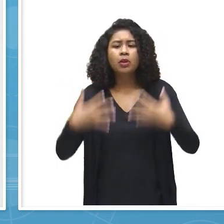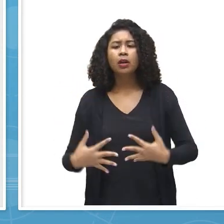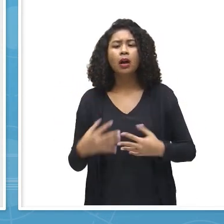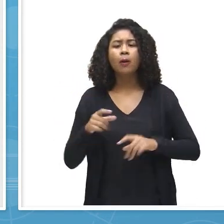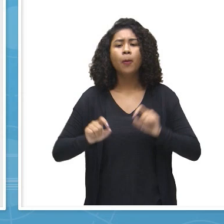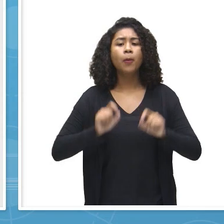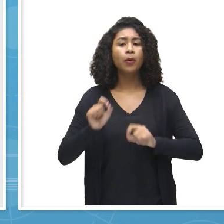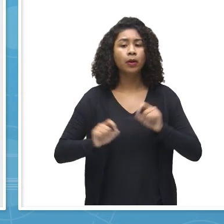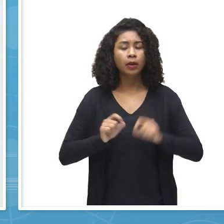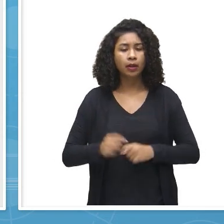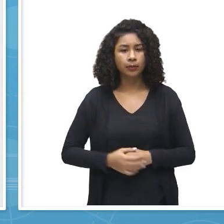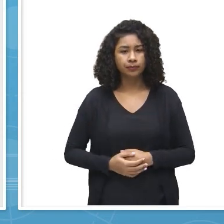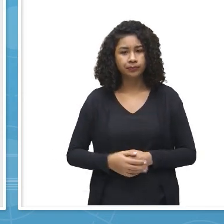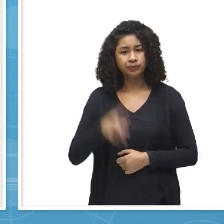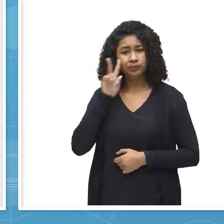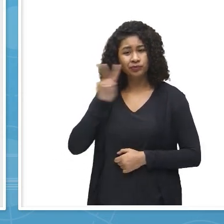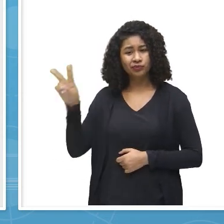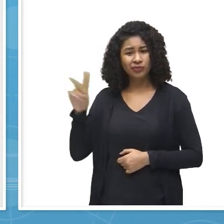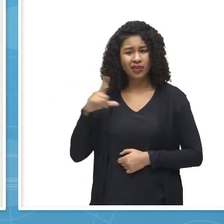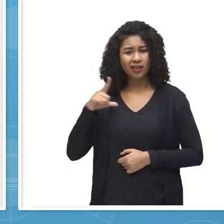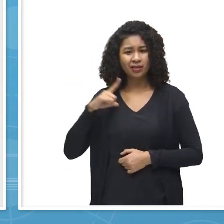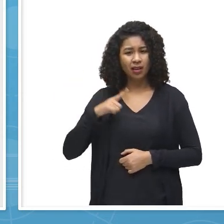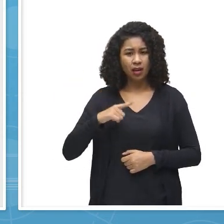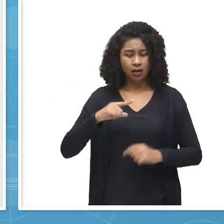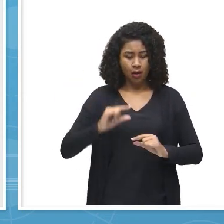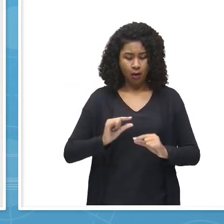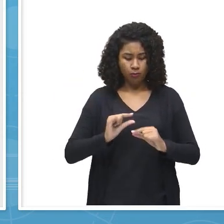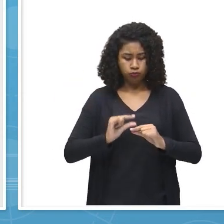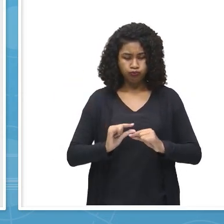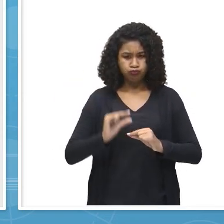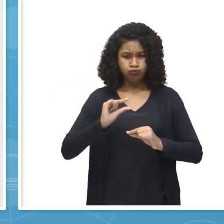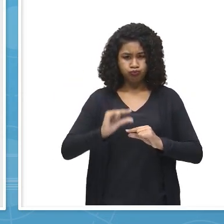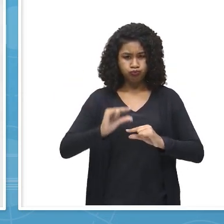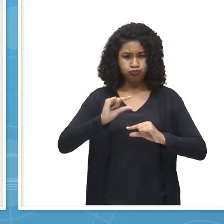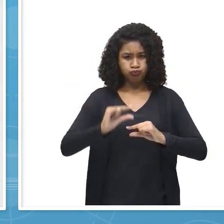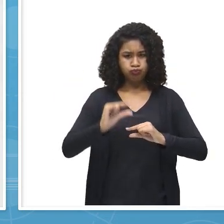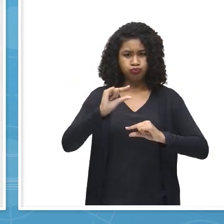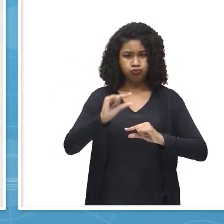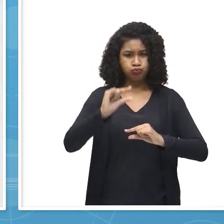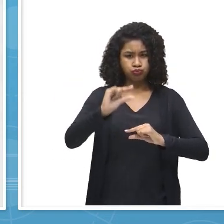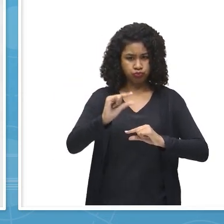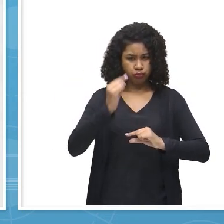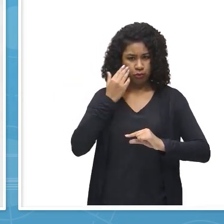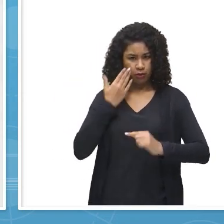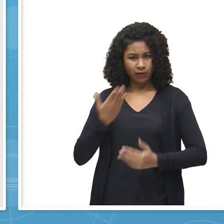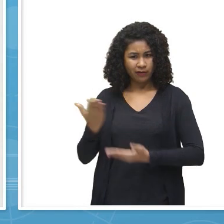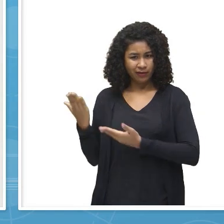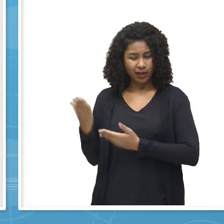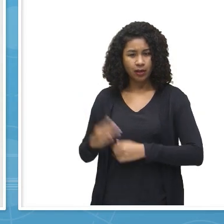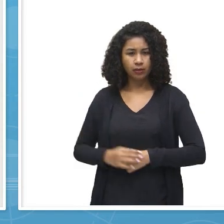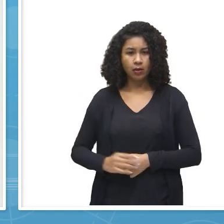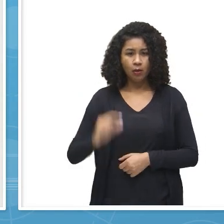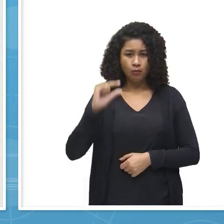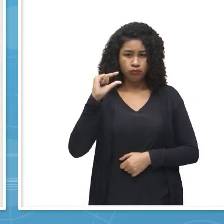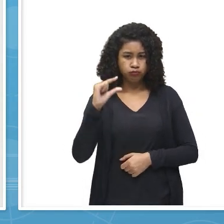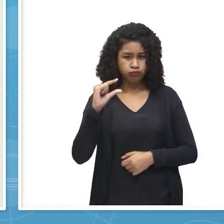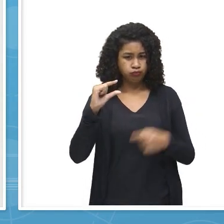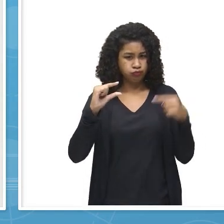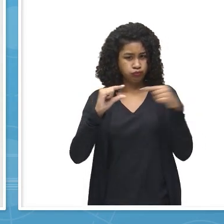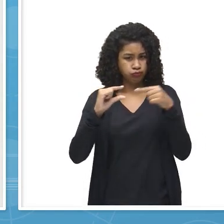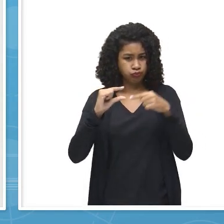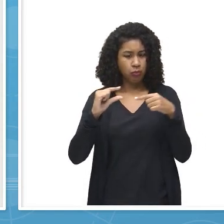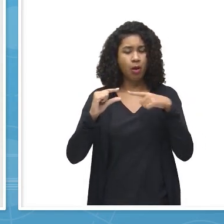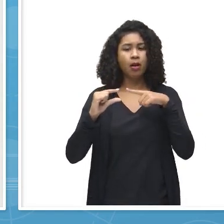epitelial, você pode ver que ele tem várias camadas, tá? Então, isso vai formar o quê? Células, tem